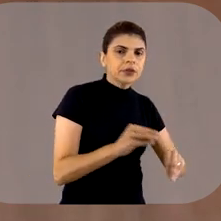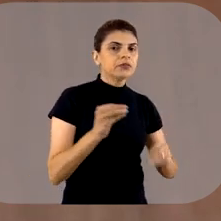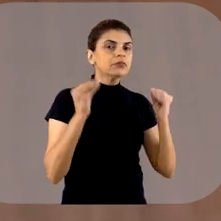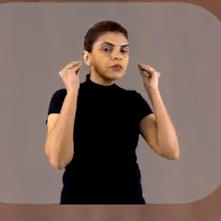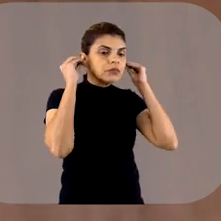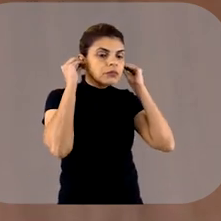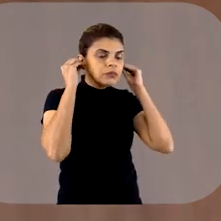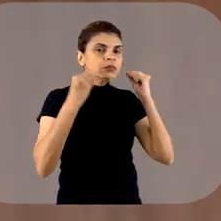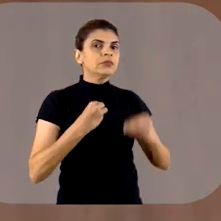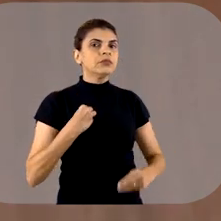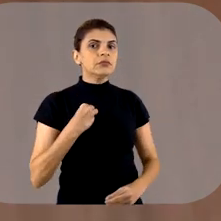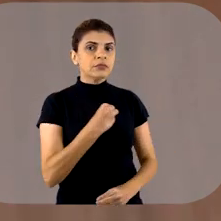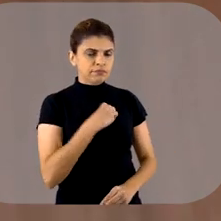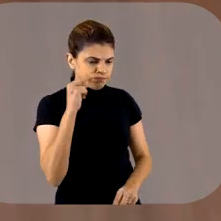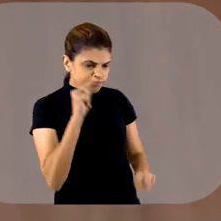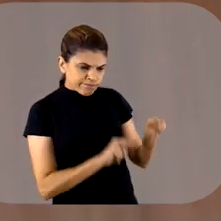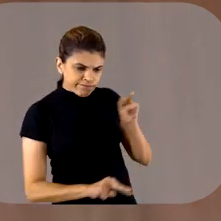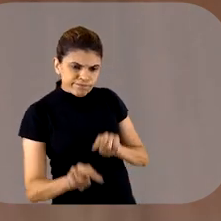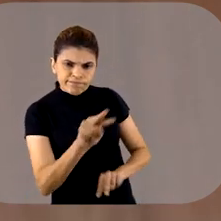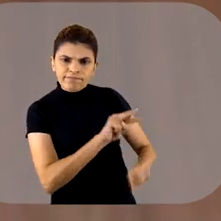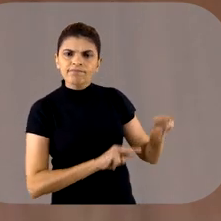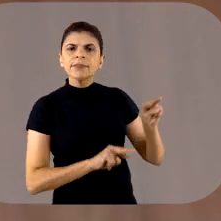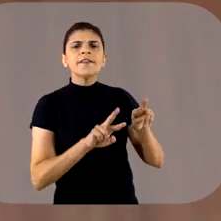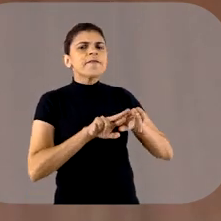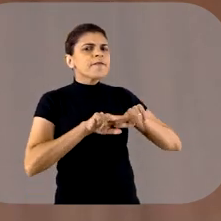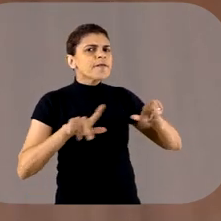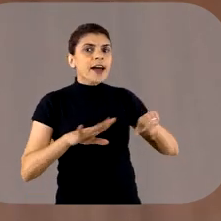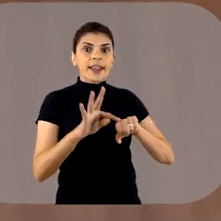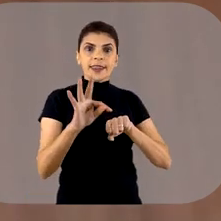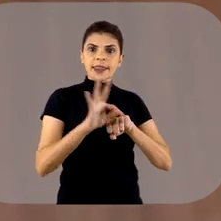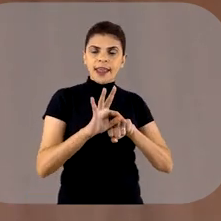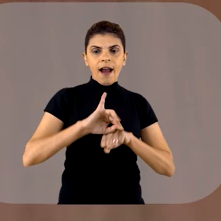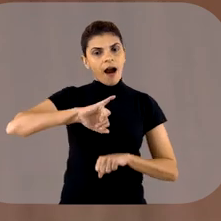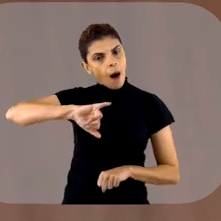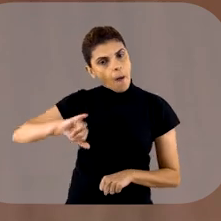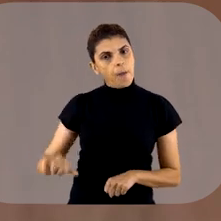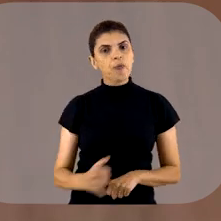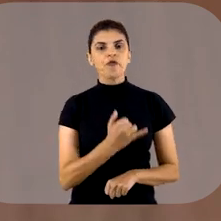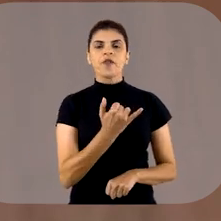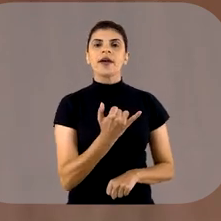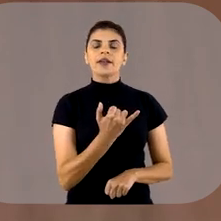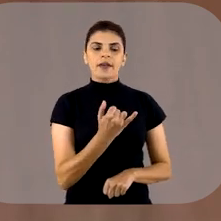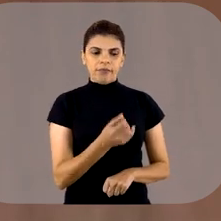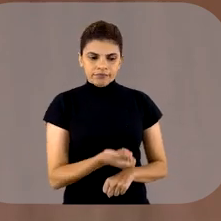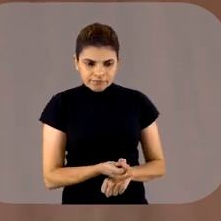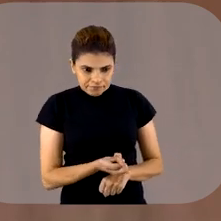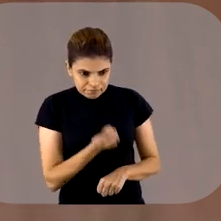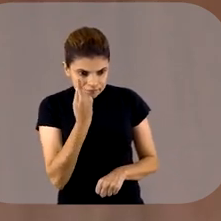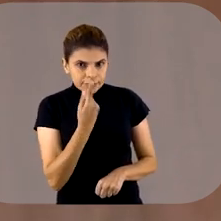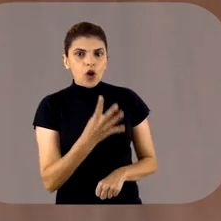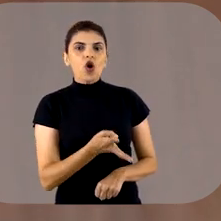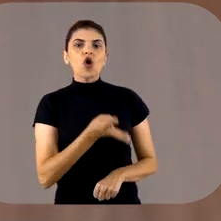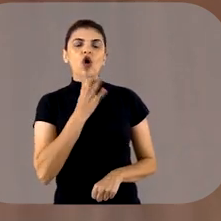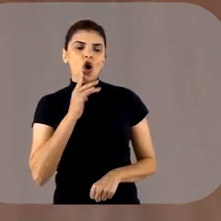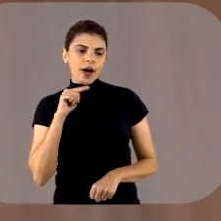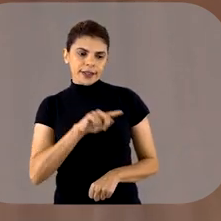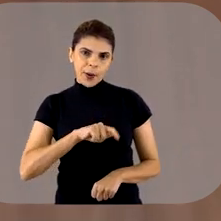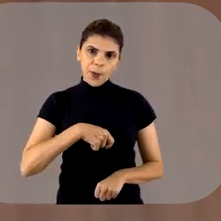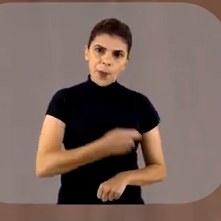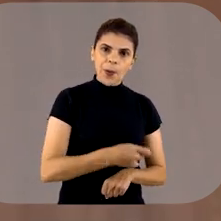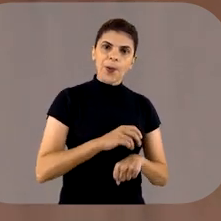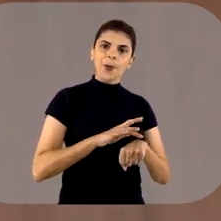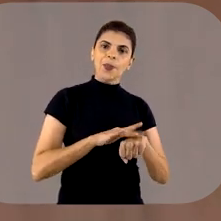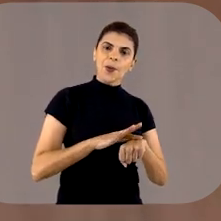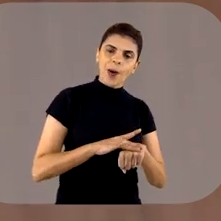pela observação em Viso não é eh por várias técnicas que privilegiavam justamente conhecer a doença os